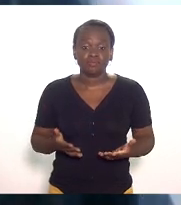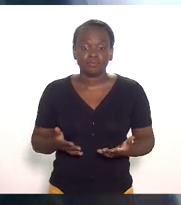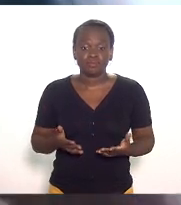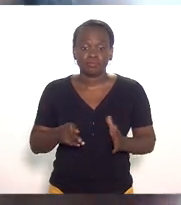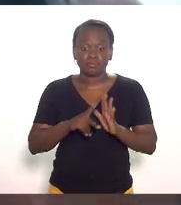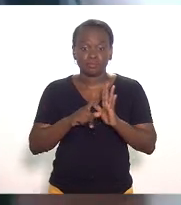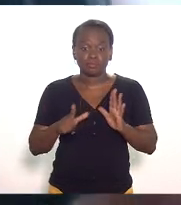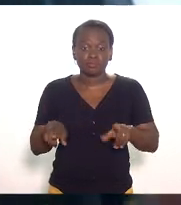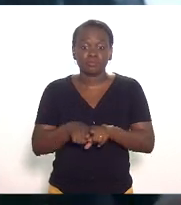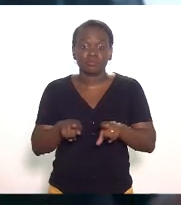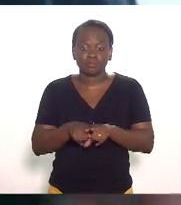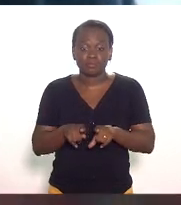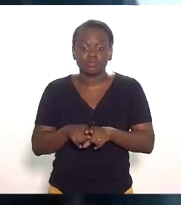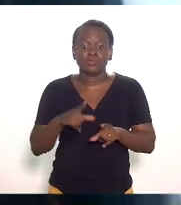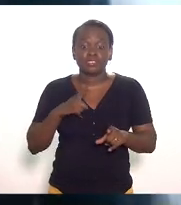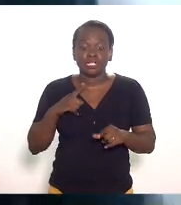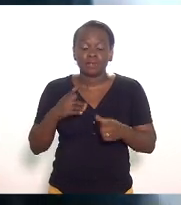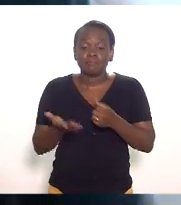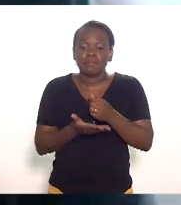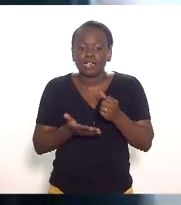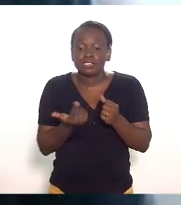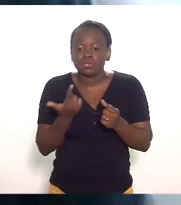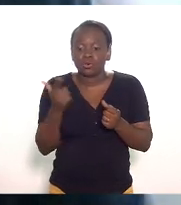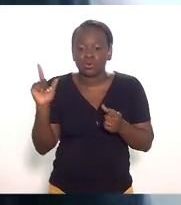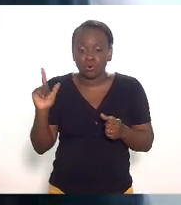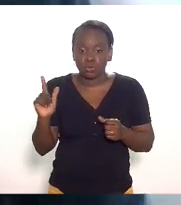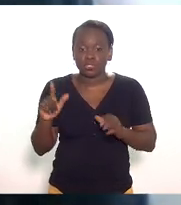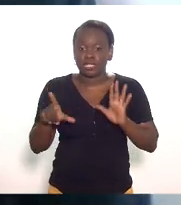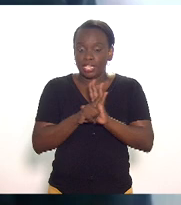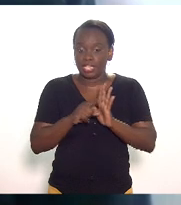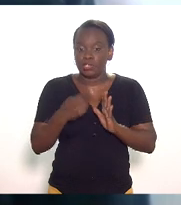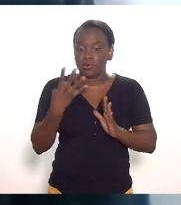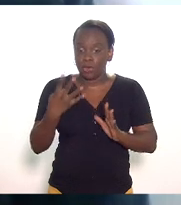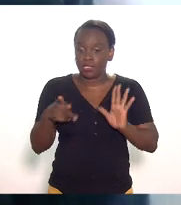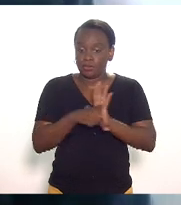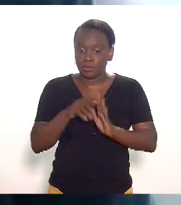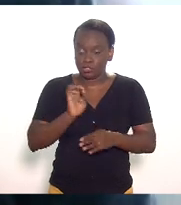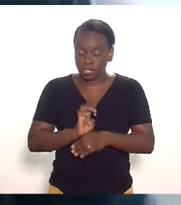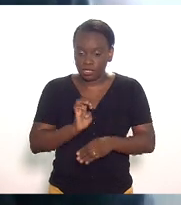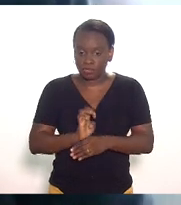O projeto também está baseado em outras leis estaduais